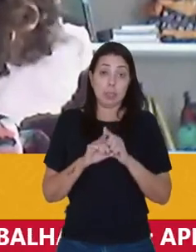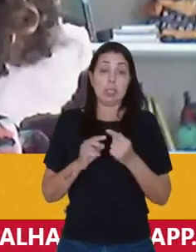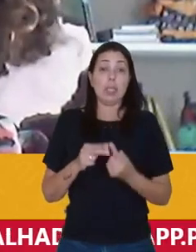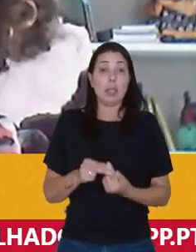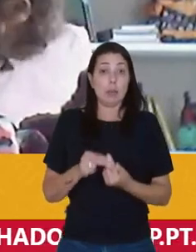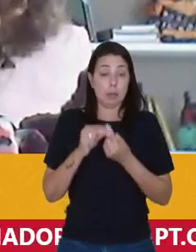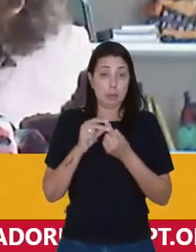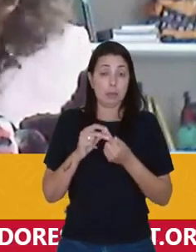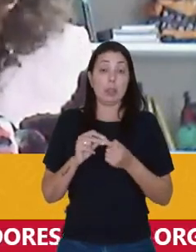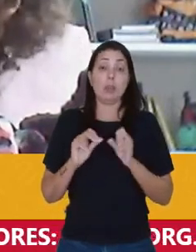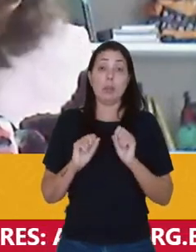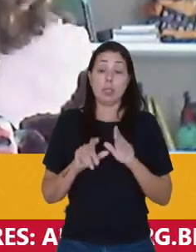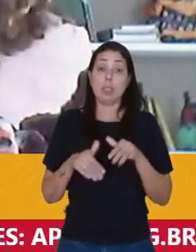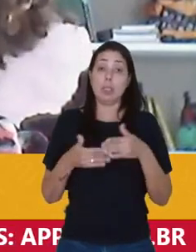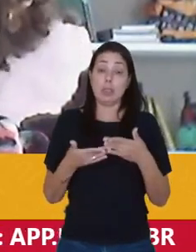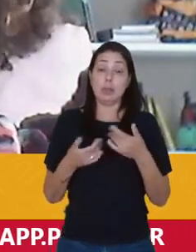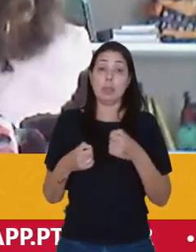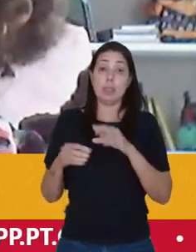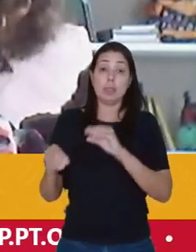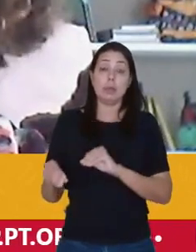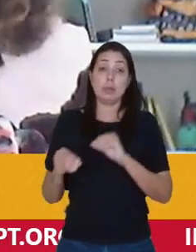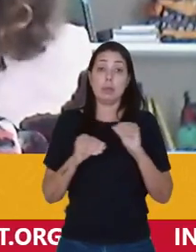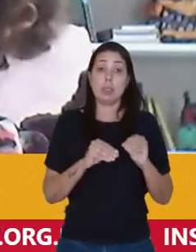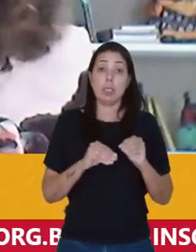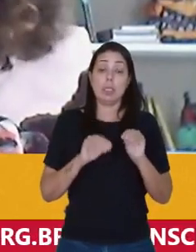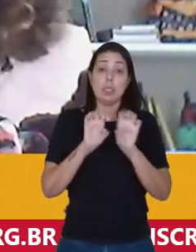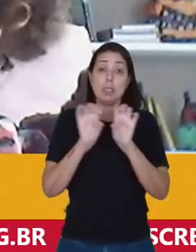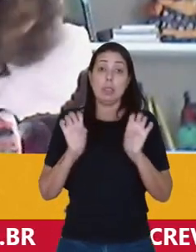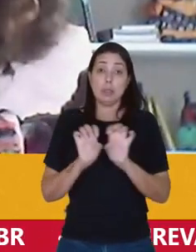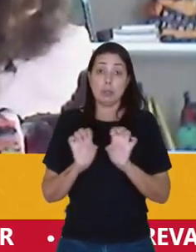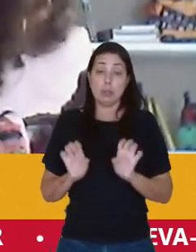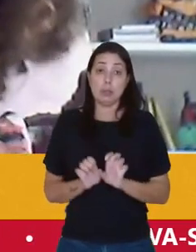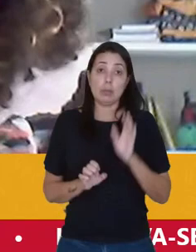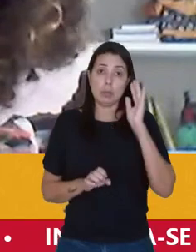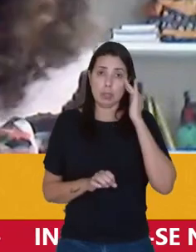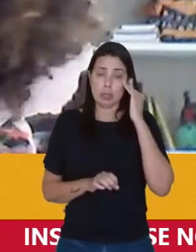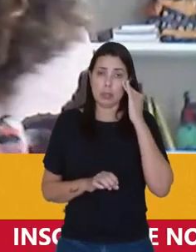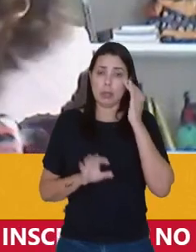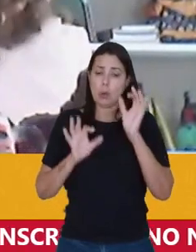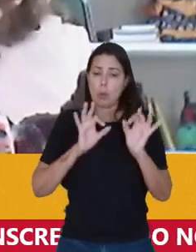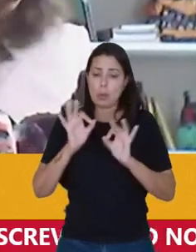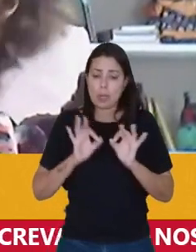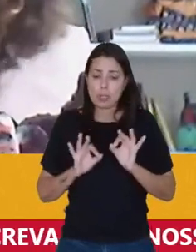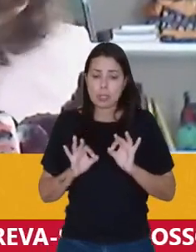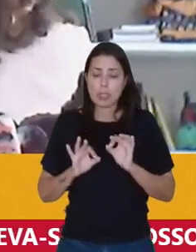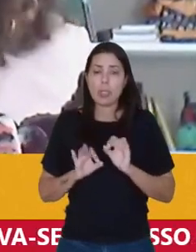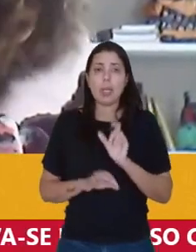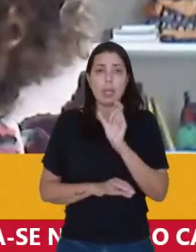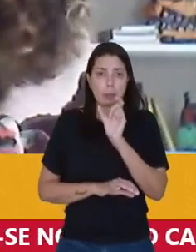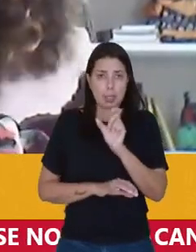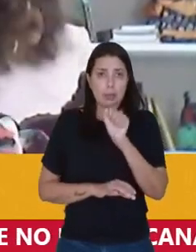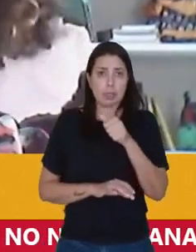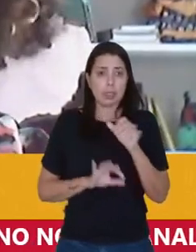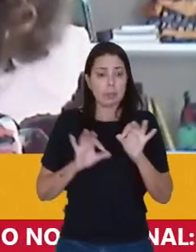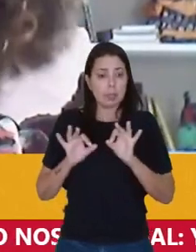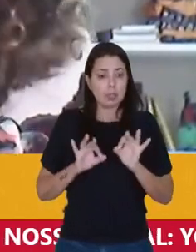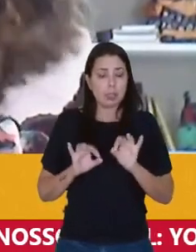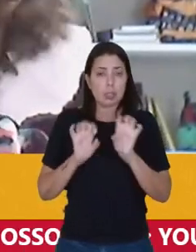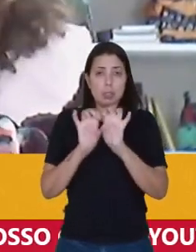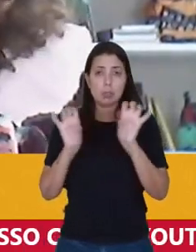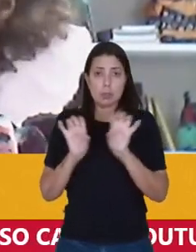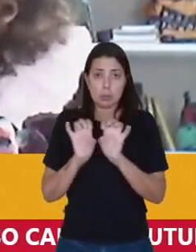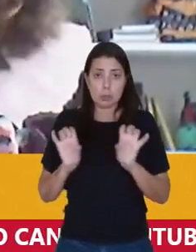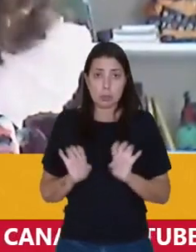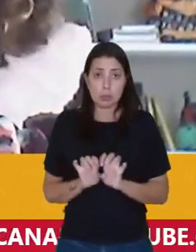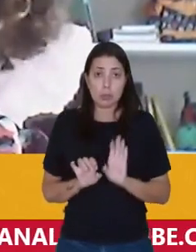única, né? Então, acho que a gente precisa mudar na estrutura, entendeu? Acho que é mexer, Nilma. Para mim, a palavra é mexer na